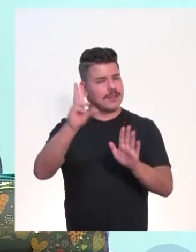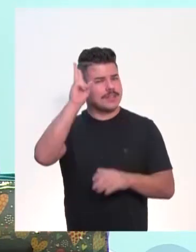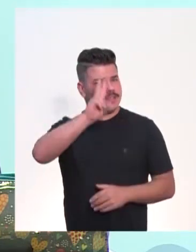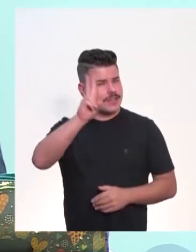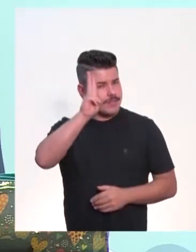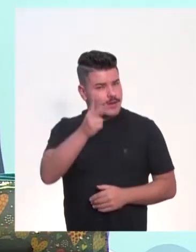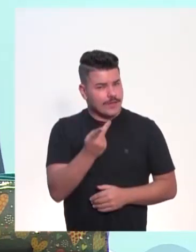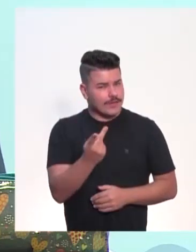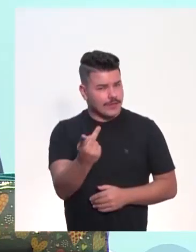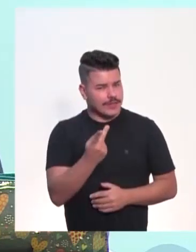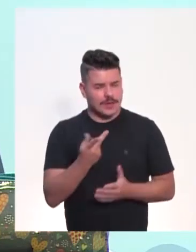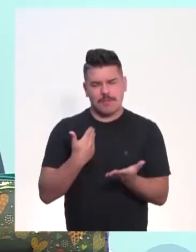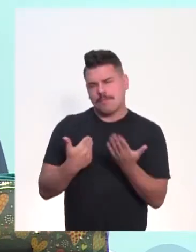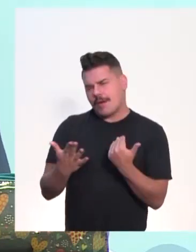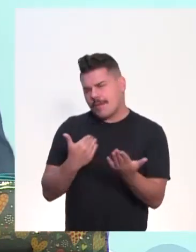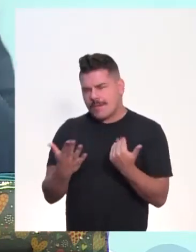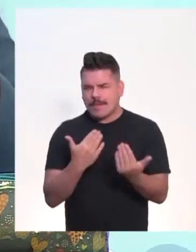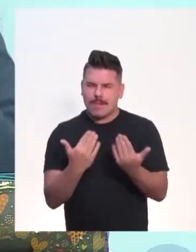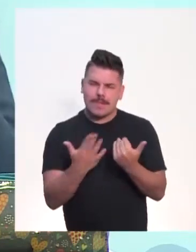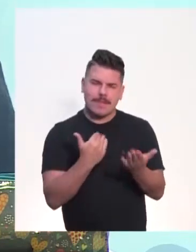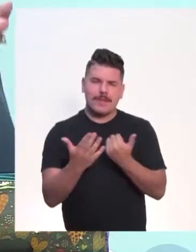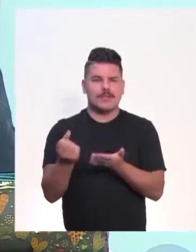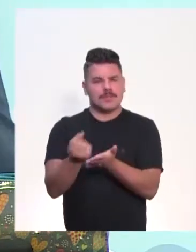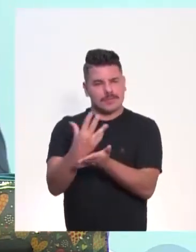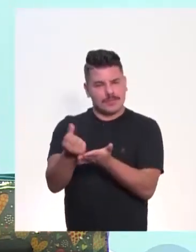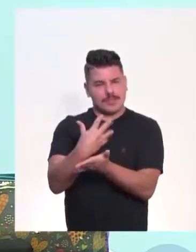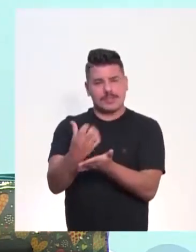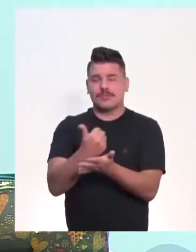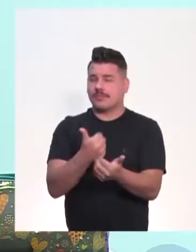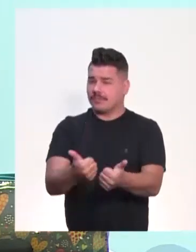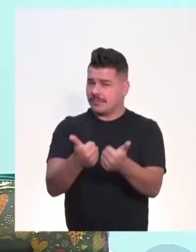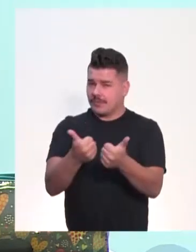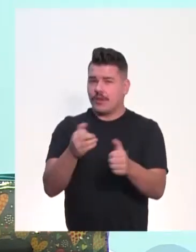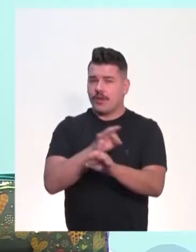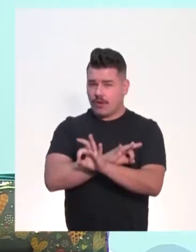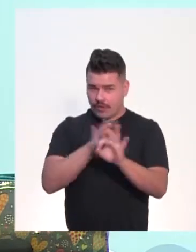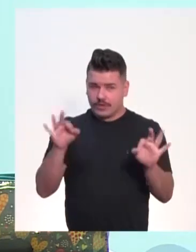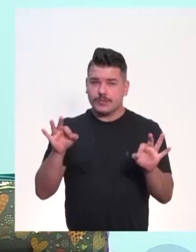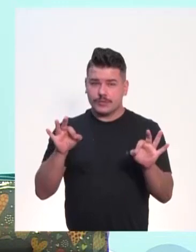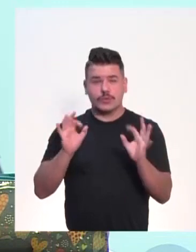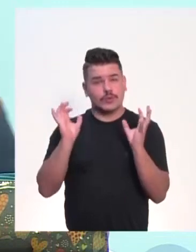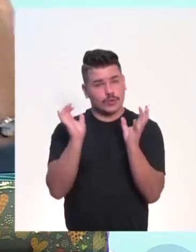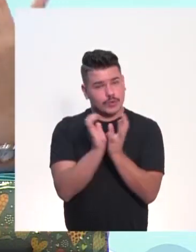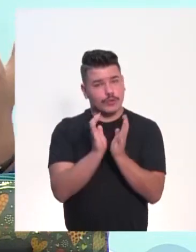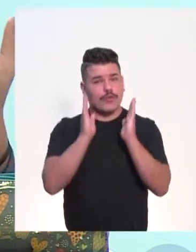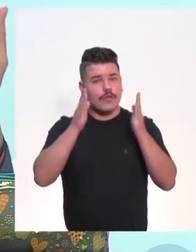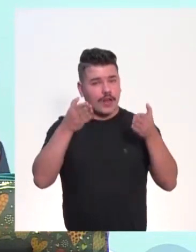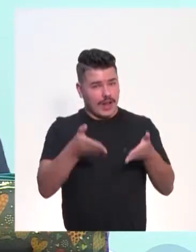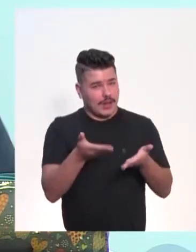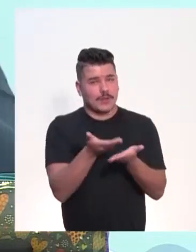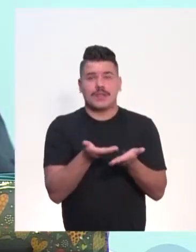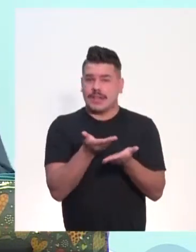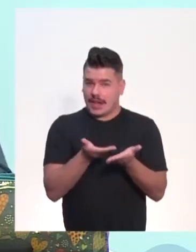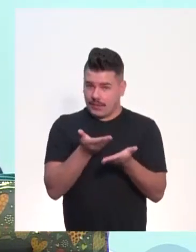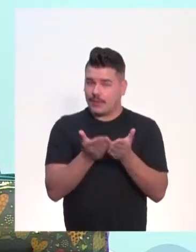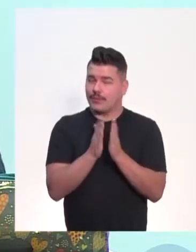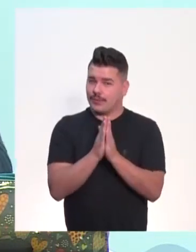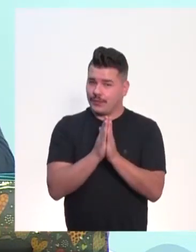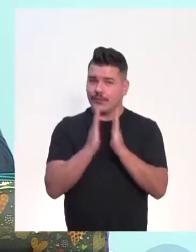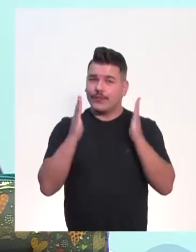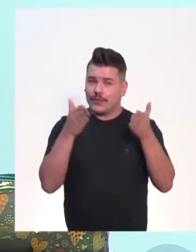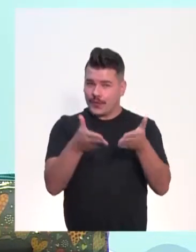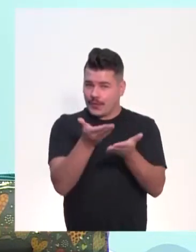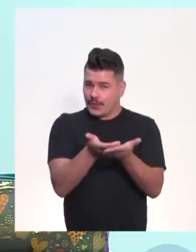vocês estão interagindo lindamente. Vamos manter os comentários relacionados com a aula. E aí, eu queria que